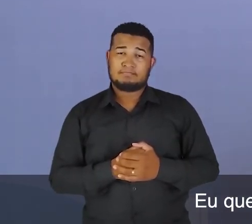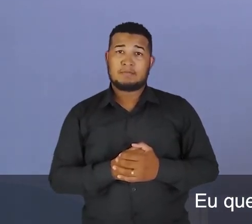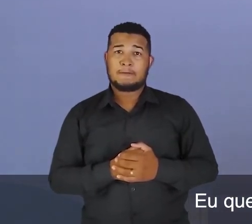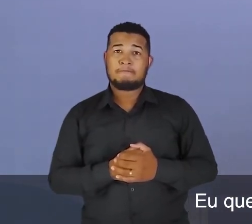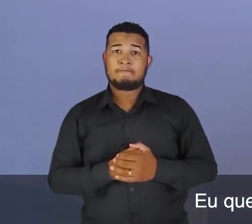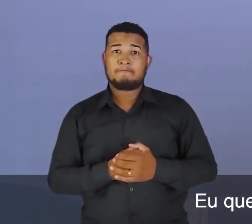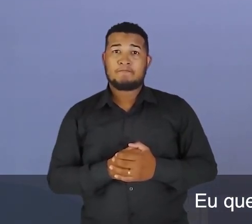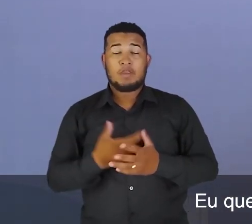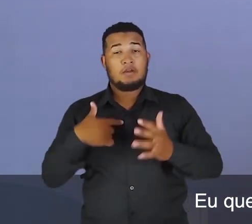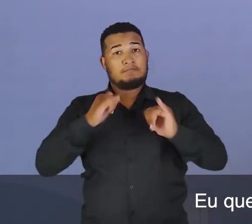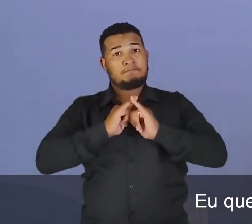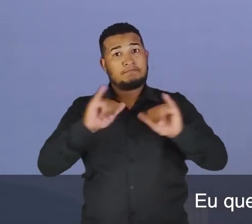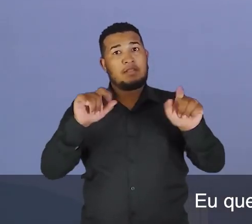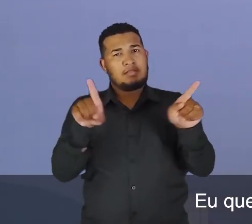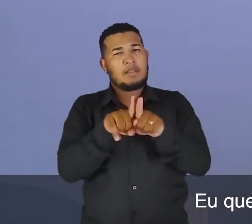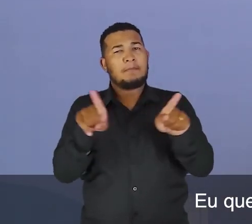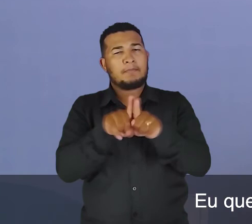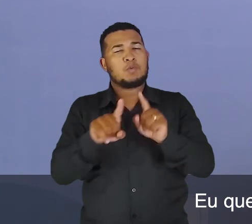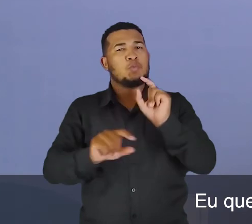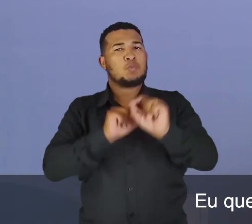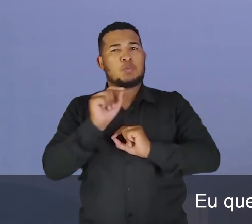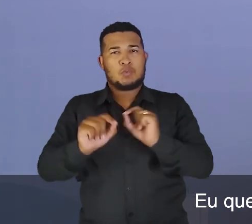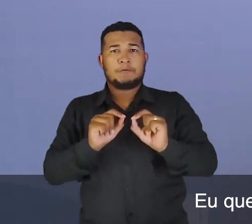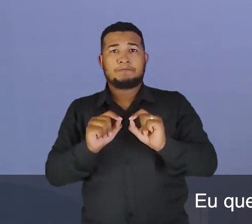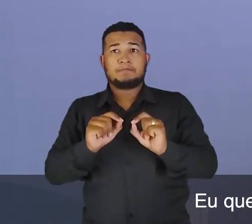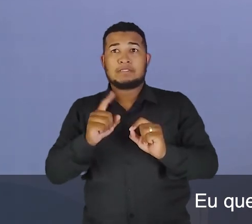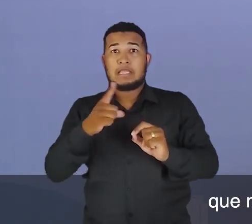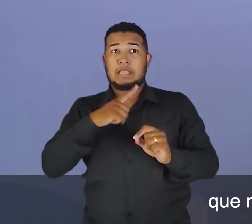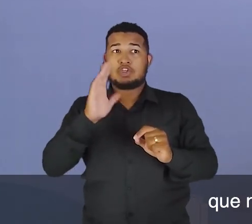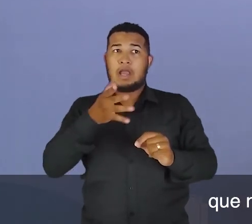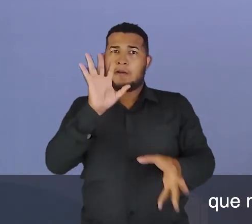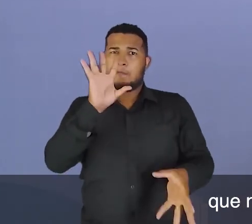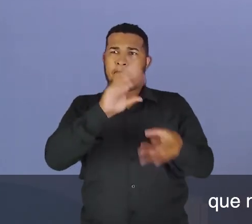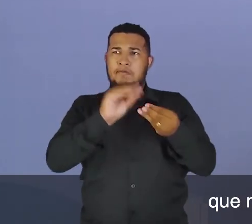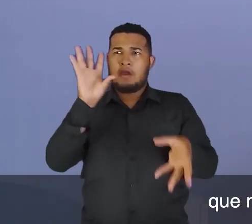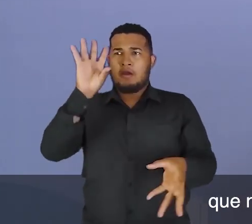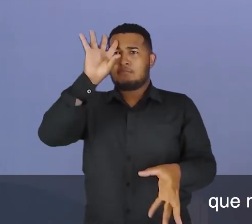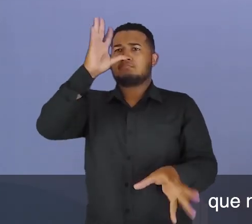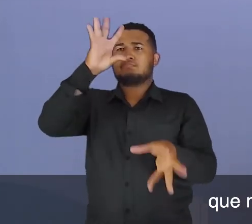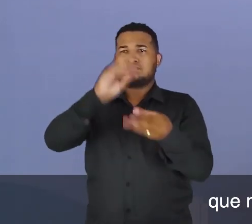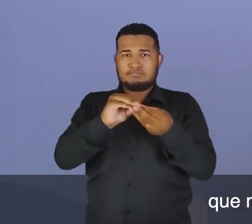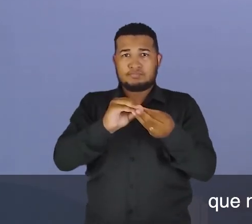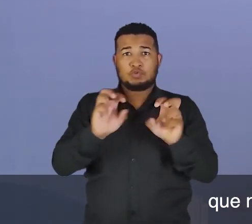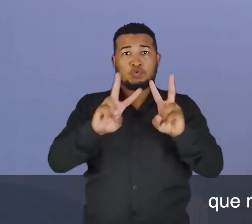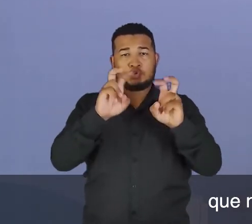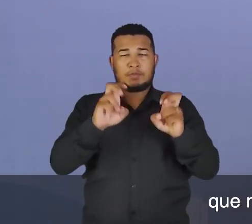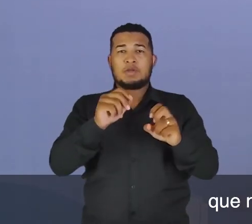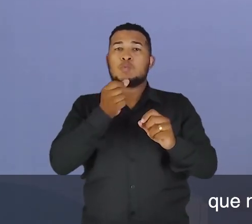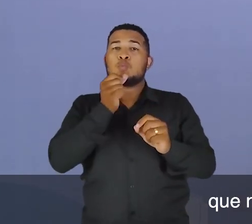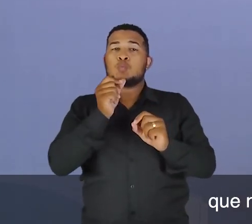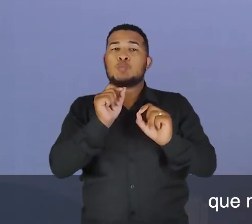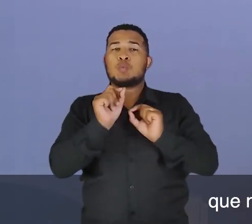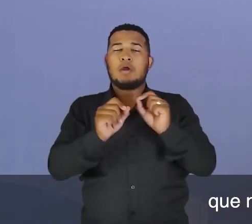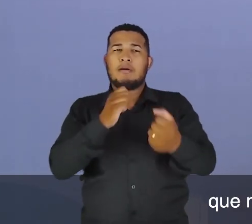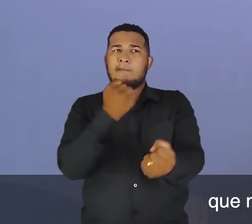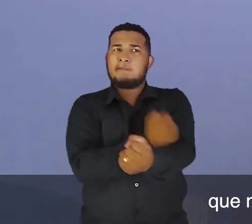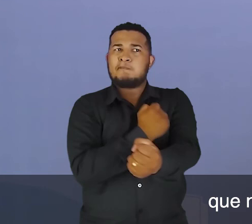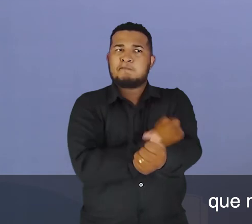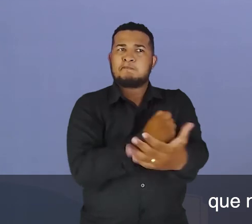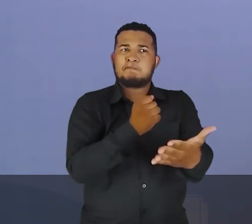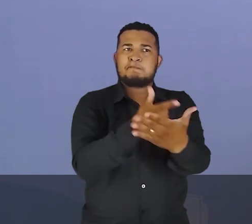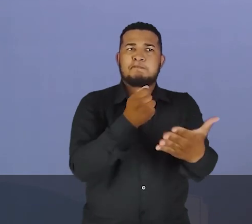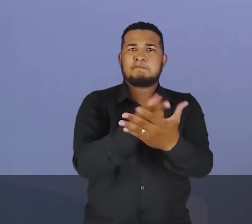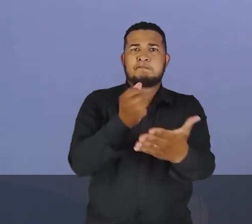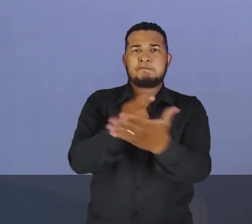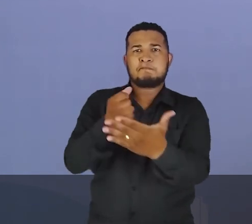Eu queria dizer a vocês também, antes de terminar, que as conclusões que nós chegamos em relação ao consumismo e ser também